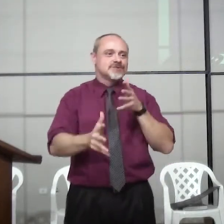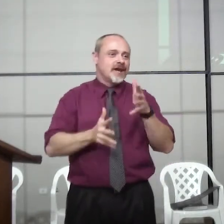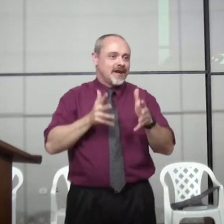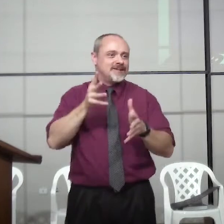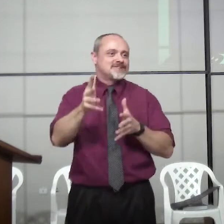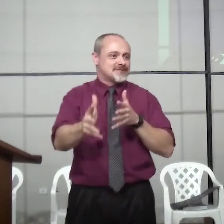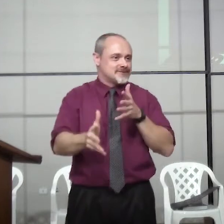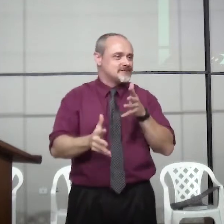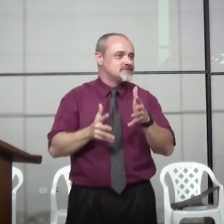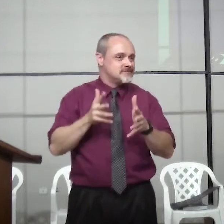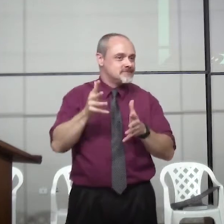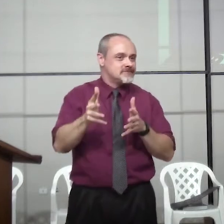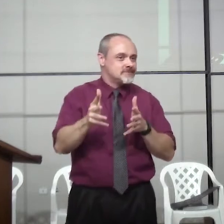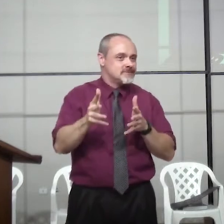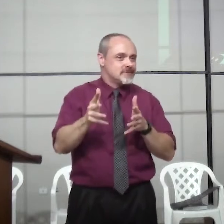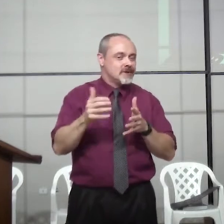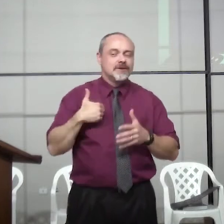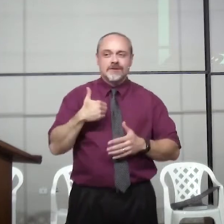esperando os sinais.